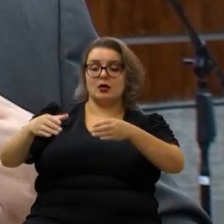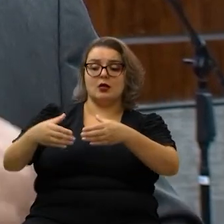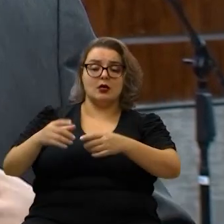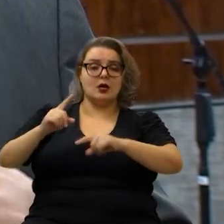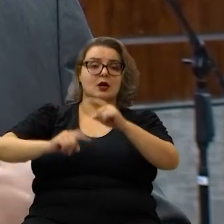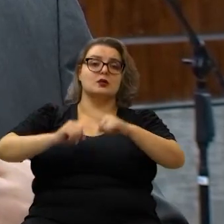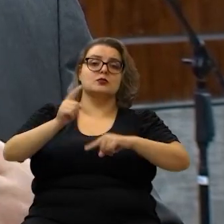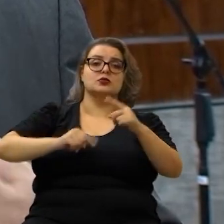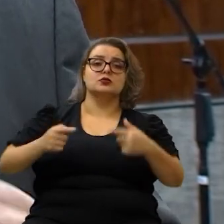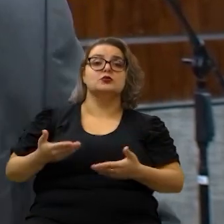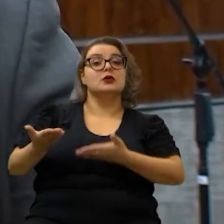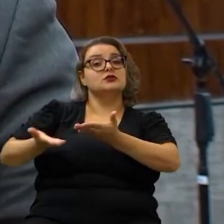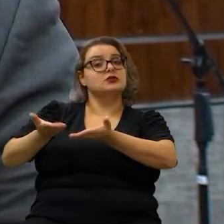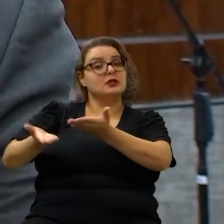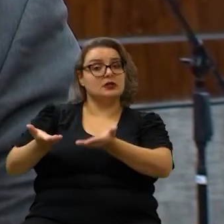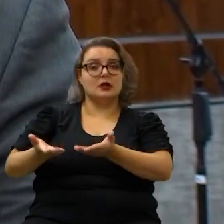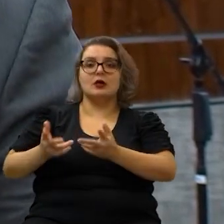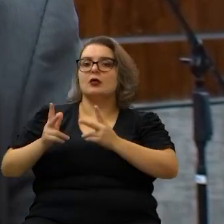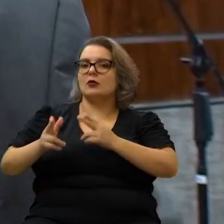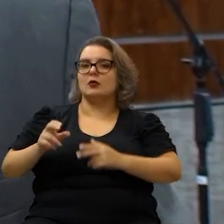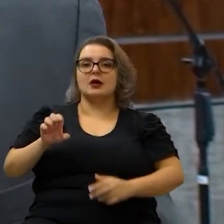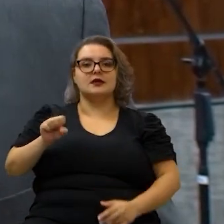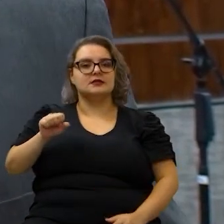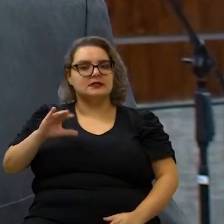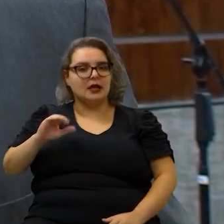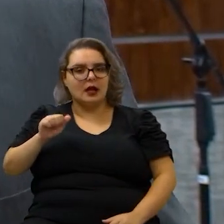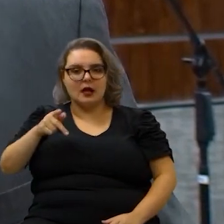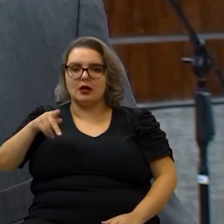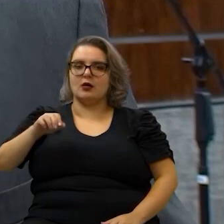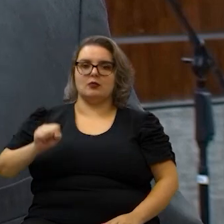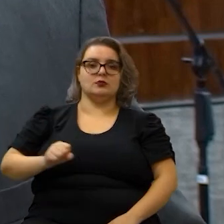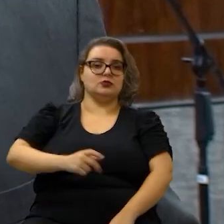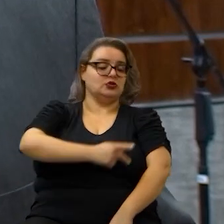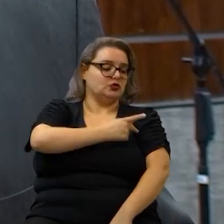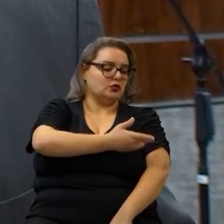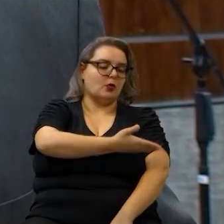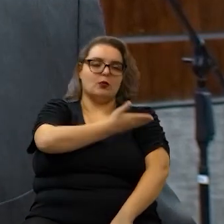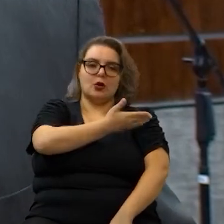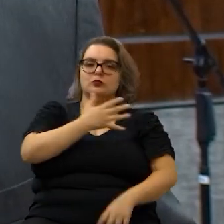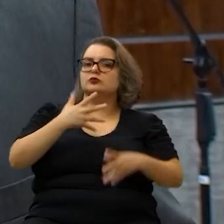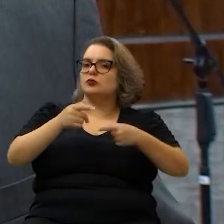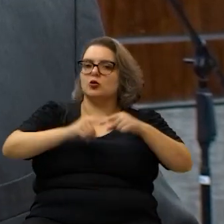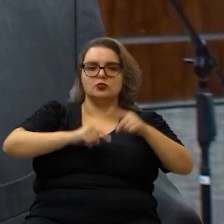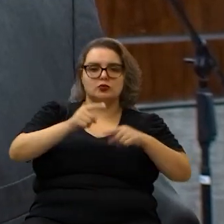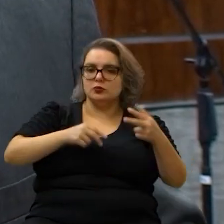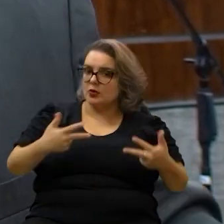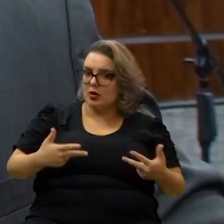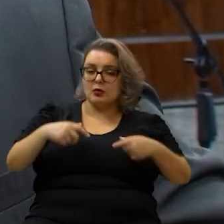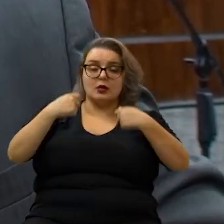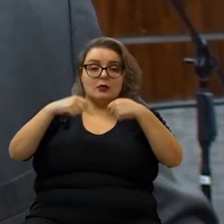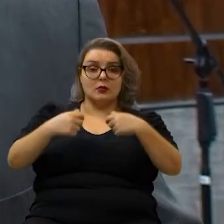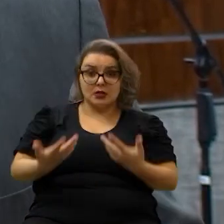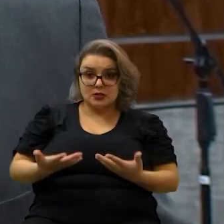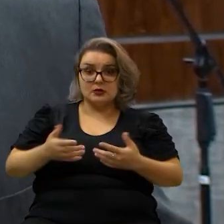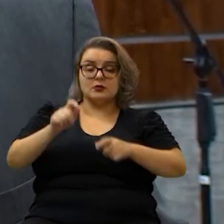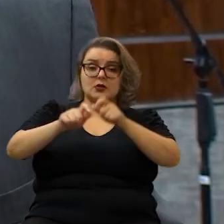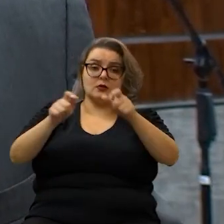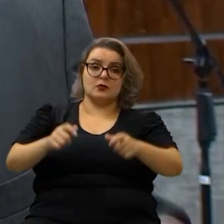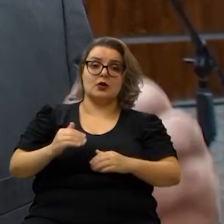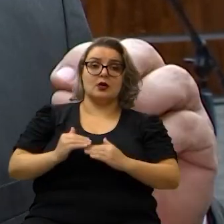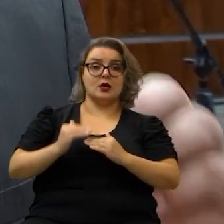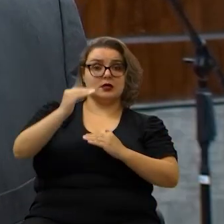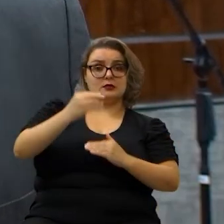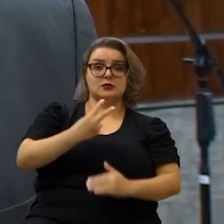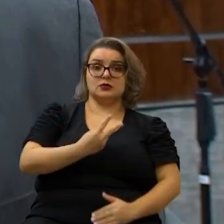equipamentos também de tratamentos como scalpes, aparelhos de pressão, todos esses tipos de